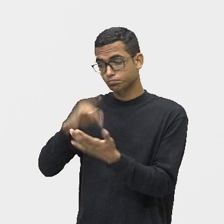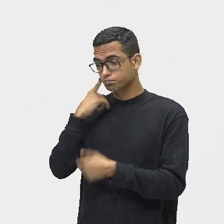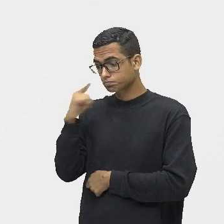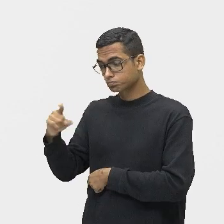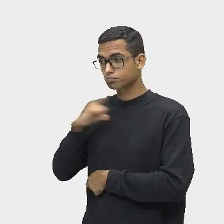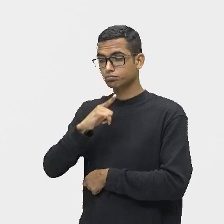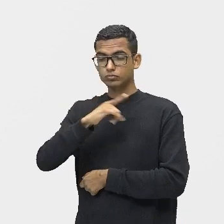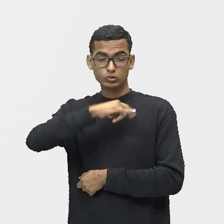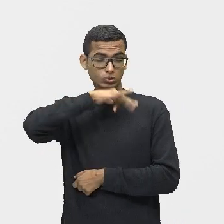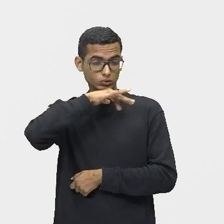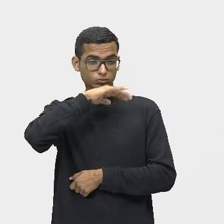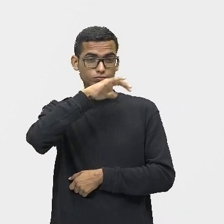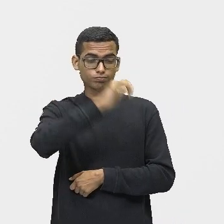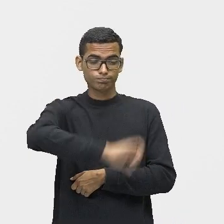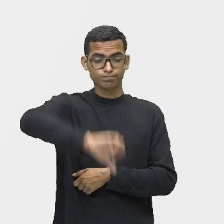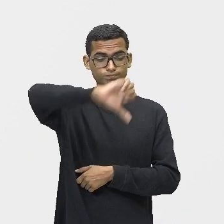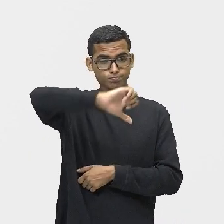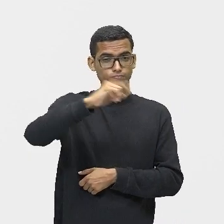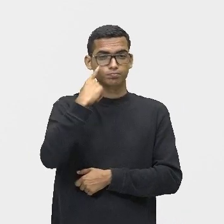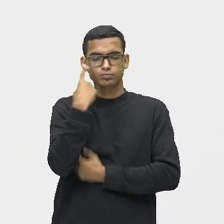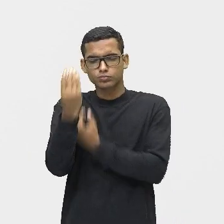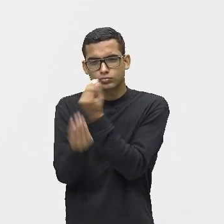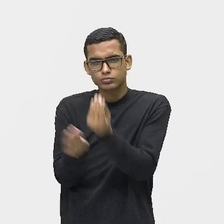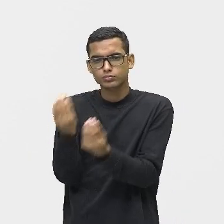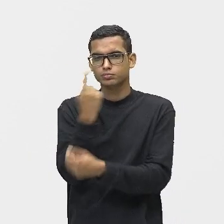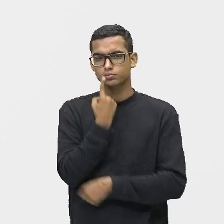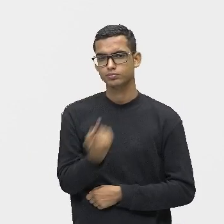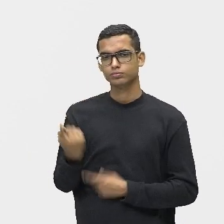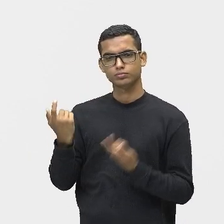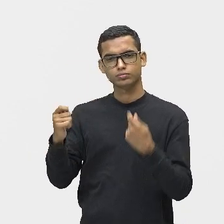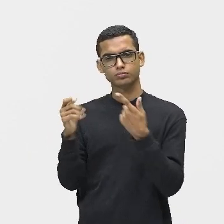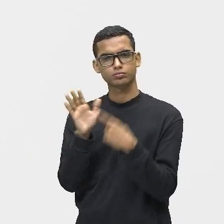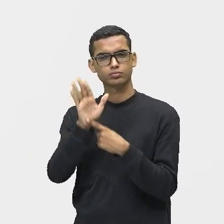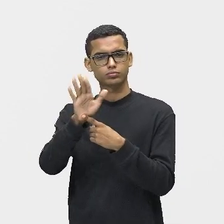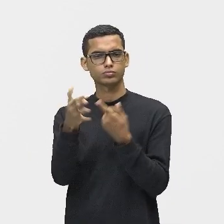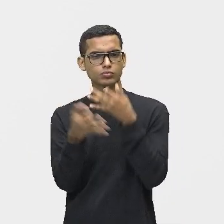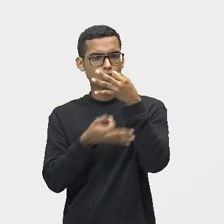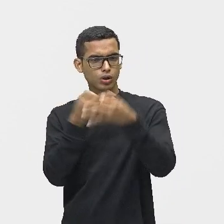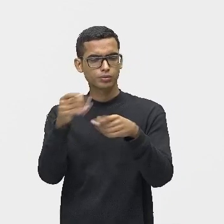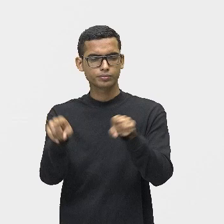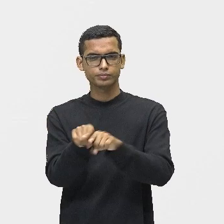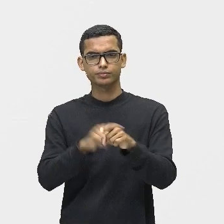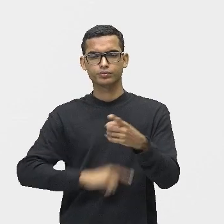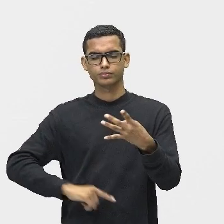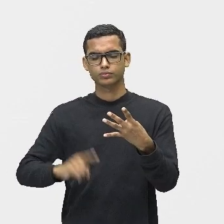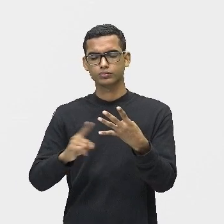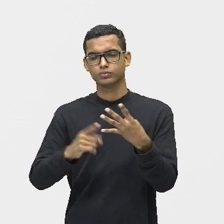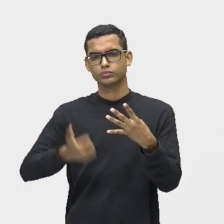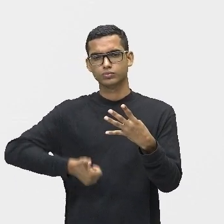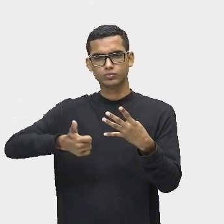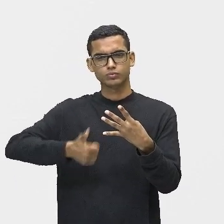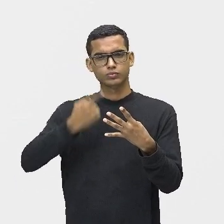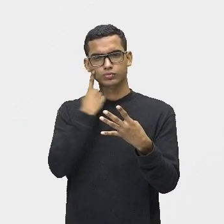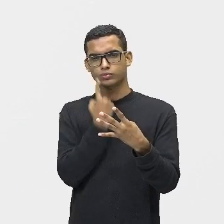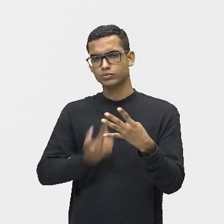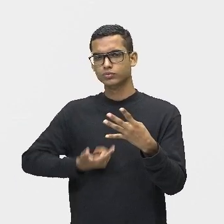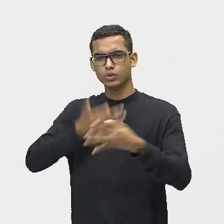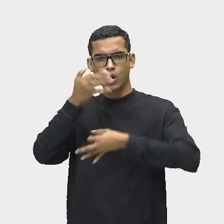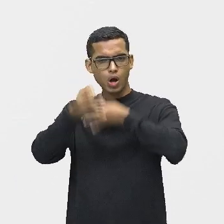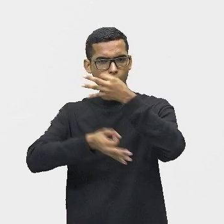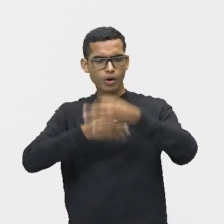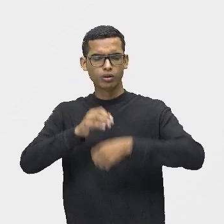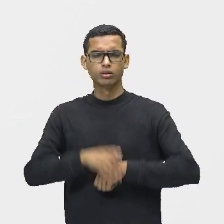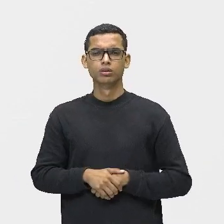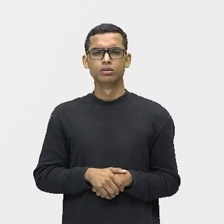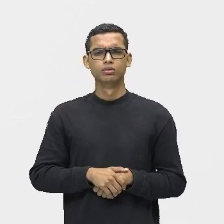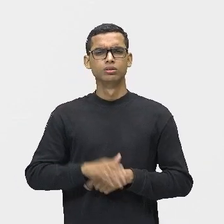negativa, como a gente pode observar nos argumentos que ela apresentou. Olha o primeiro argumento que ela apresentou no nosso debate. Geram